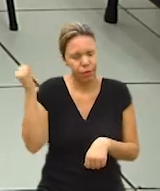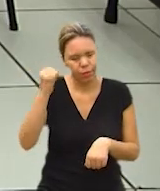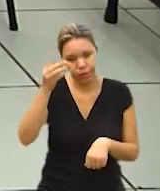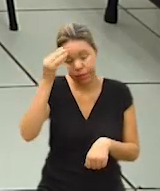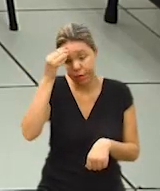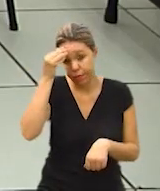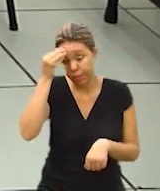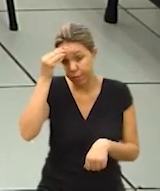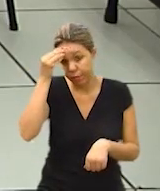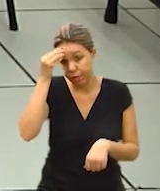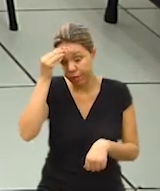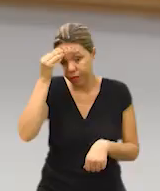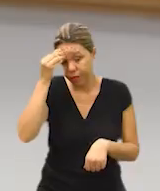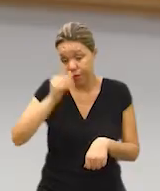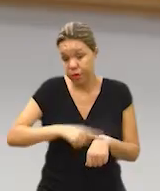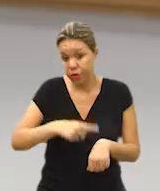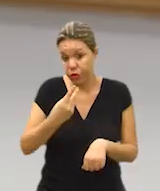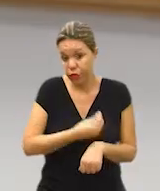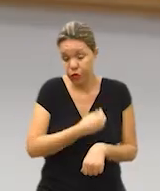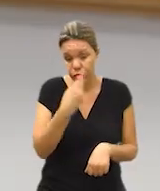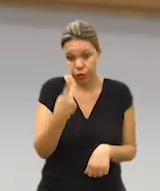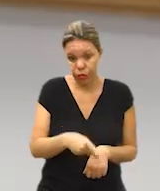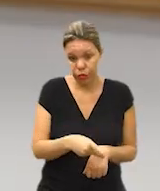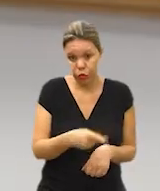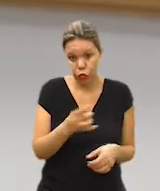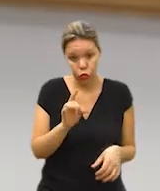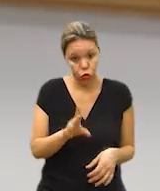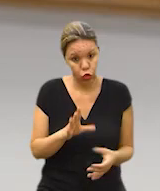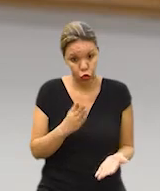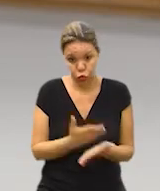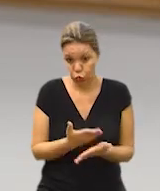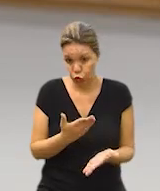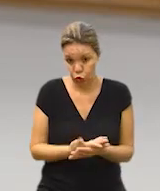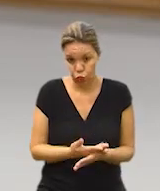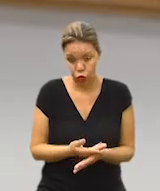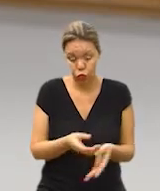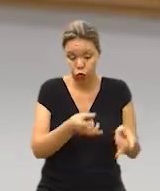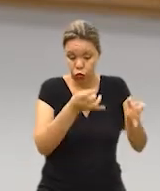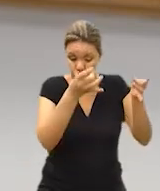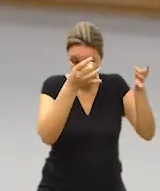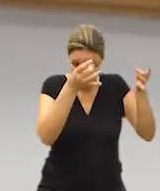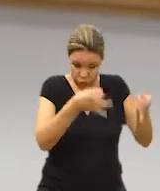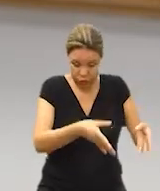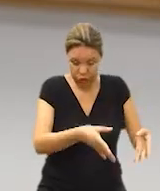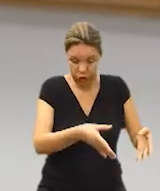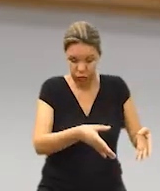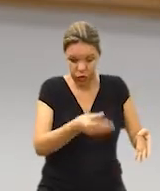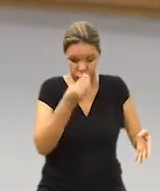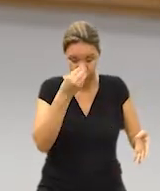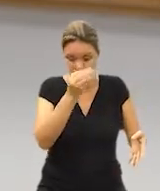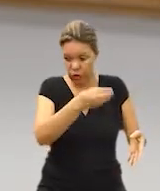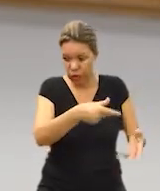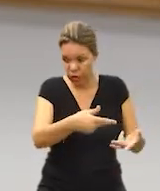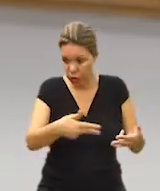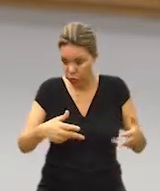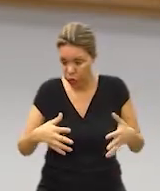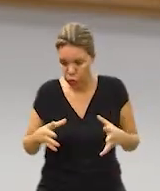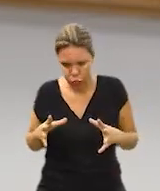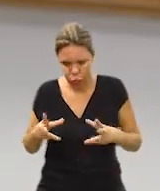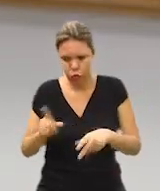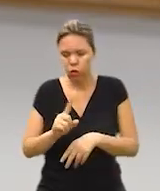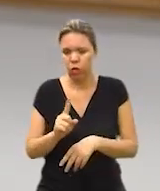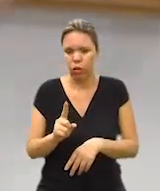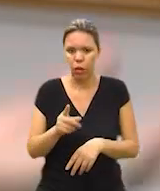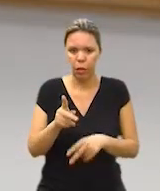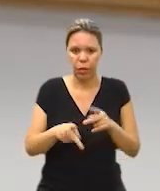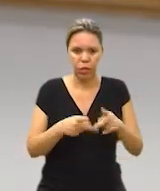na cabeça que esse é um momento da vida dele de estudo. Ele vai ter que renunciar algumas coisas. Ele não precisa renunciar a tudo, né? Aquela